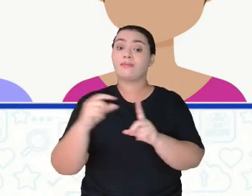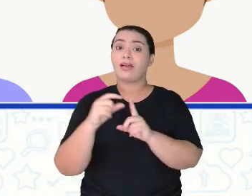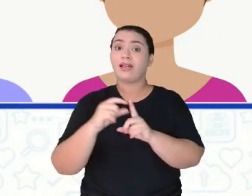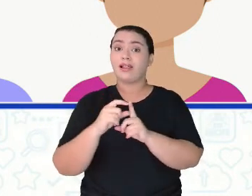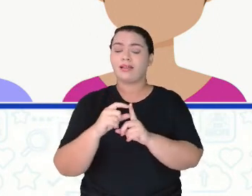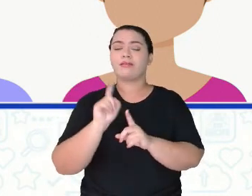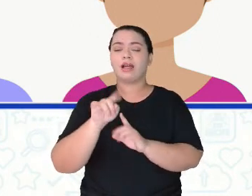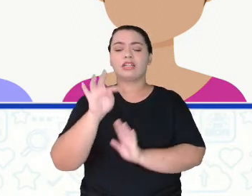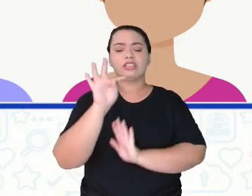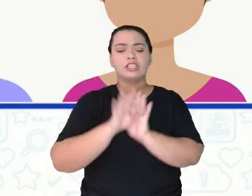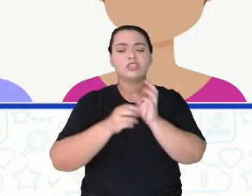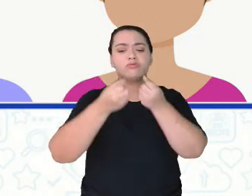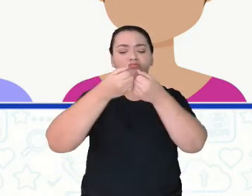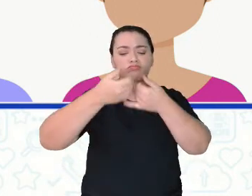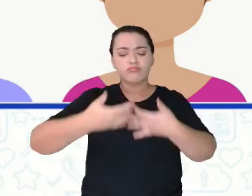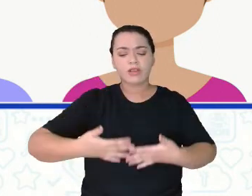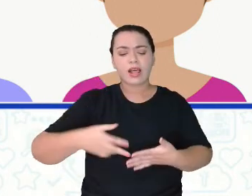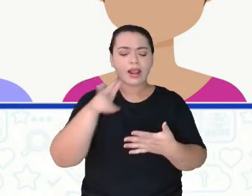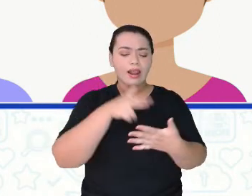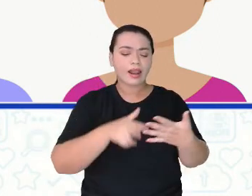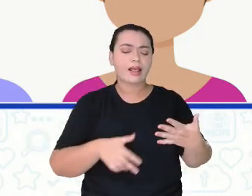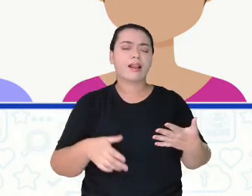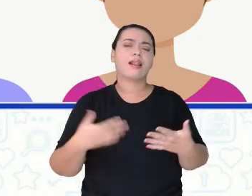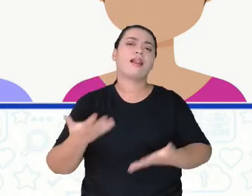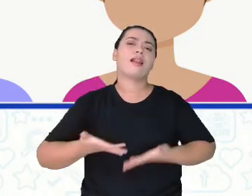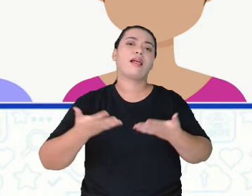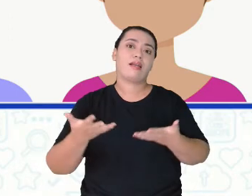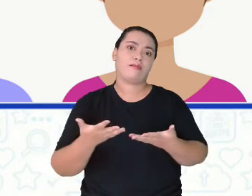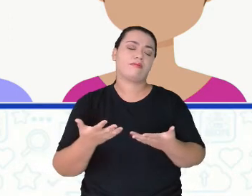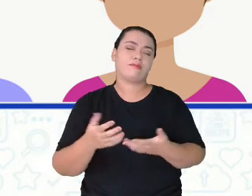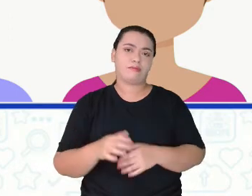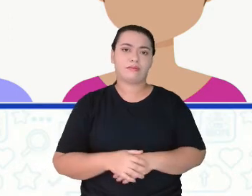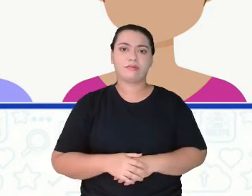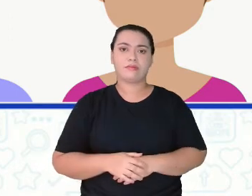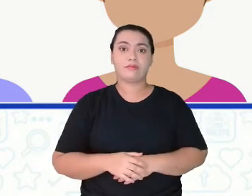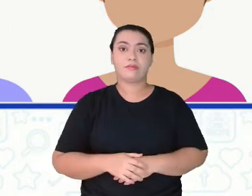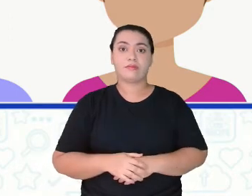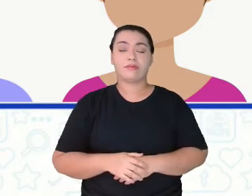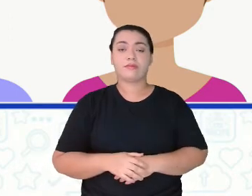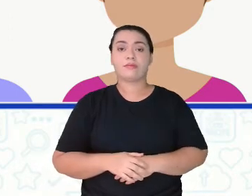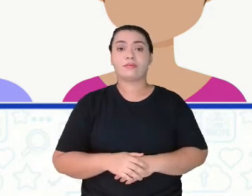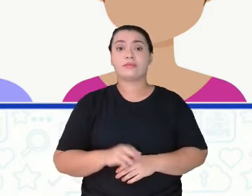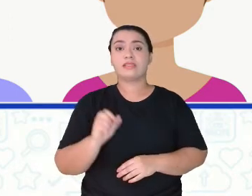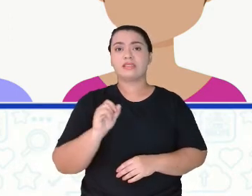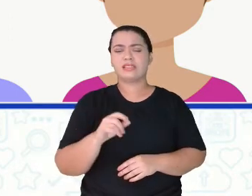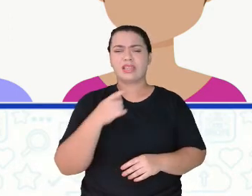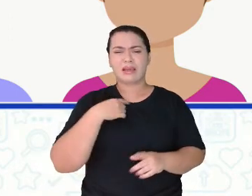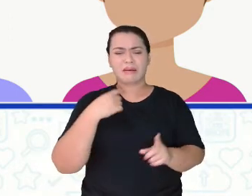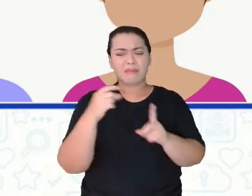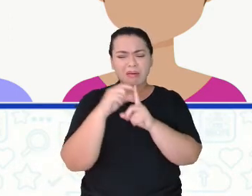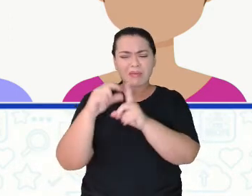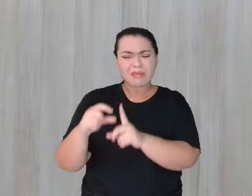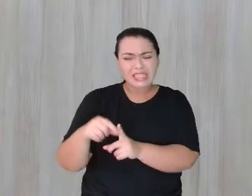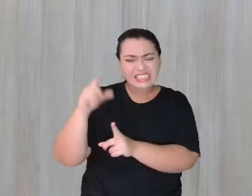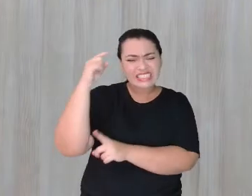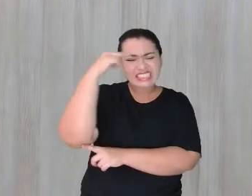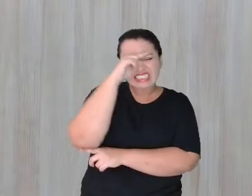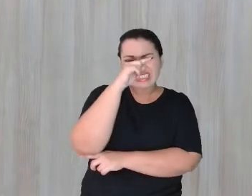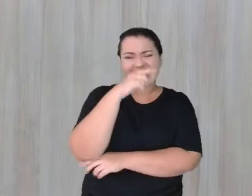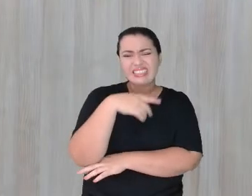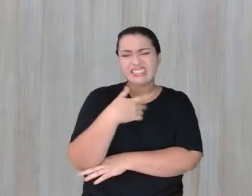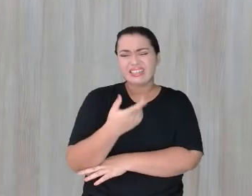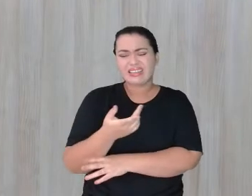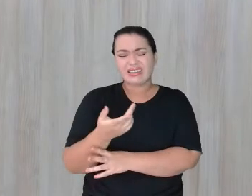é muito mais fácil de ler do que um texto truncado, né? Então, se a gente coloca um monte de palavras difíceis, só para